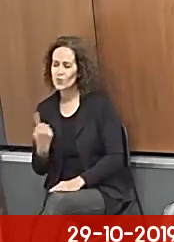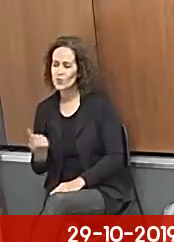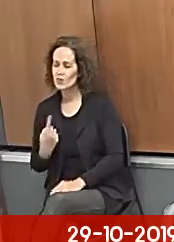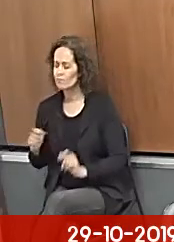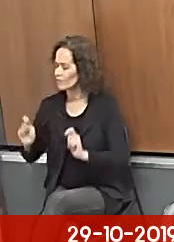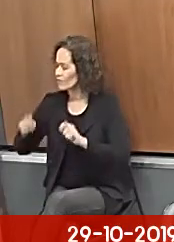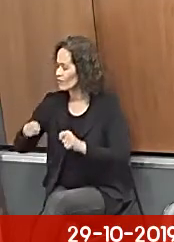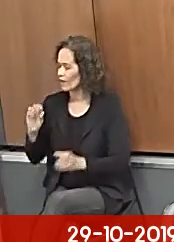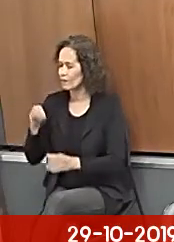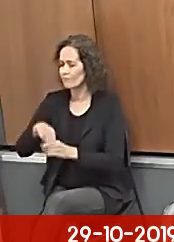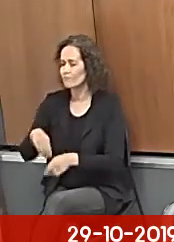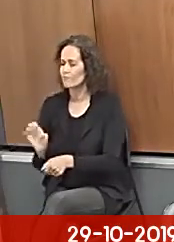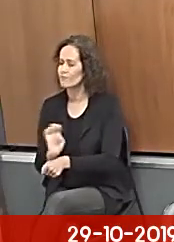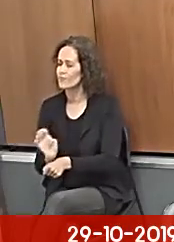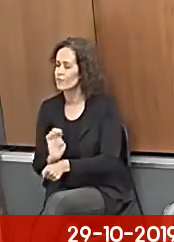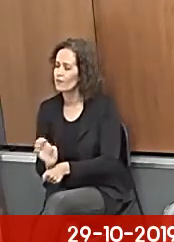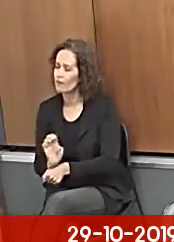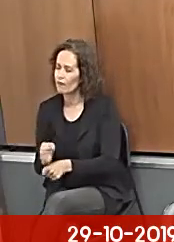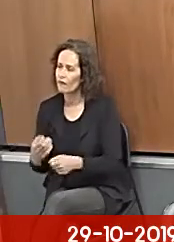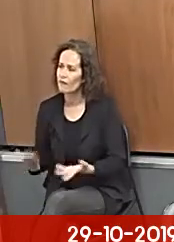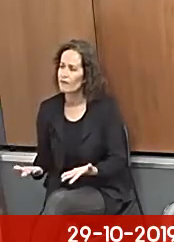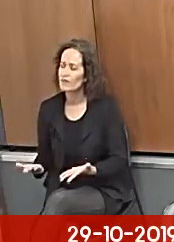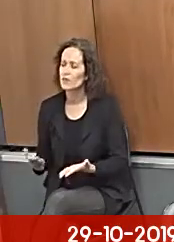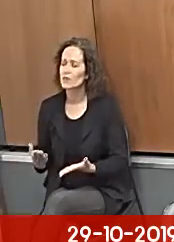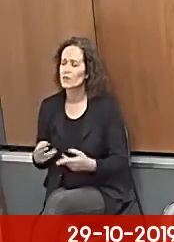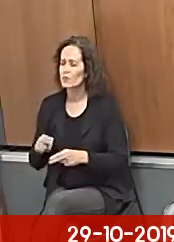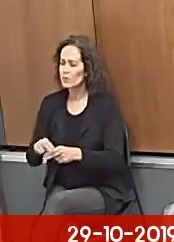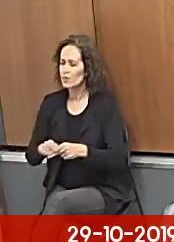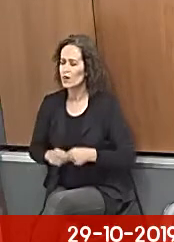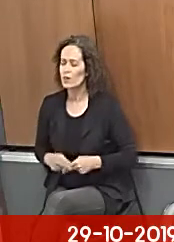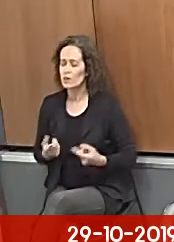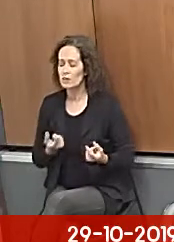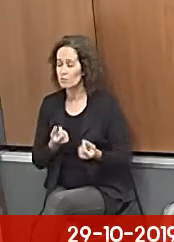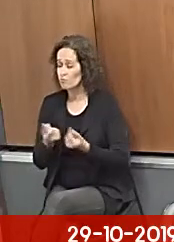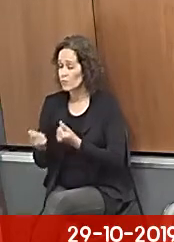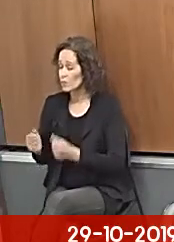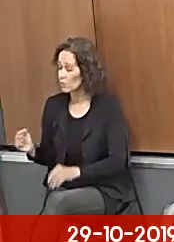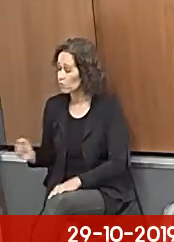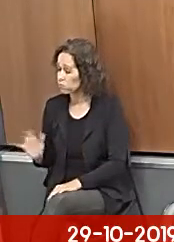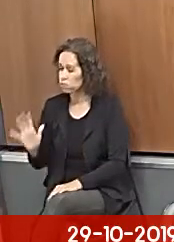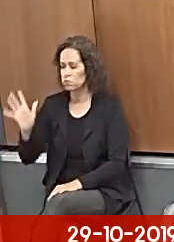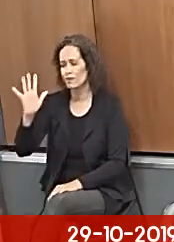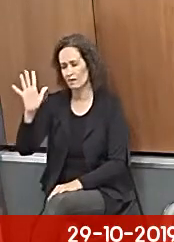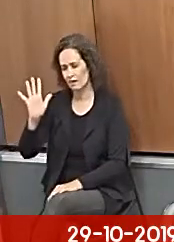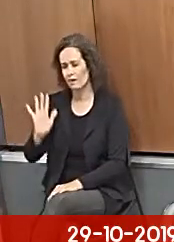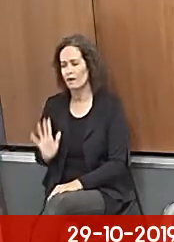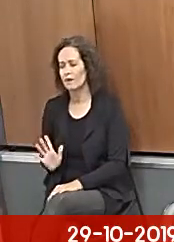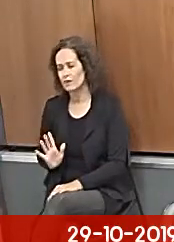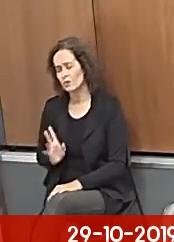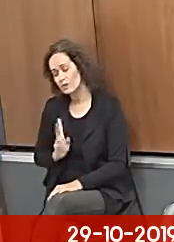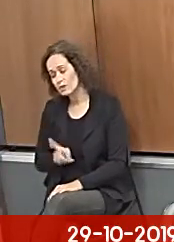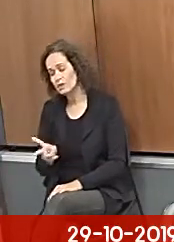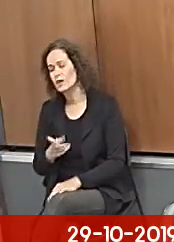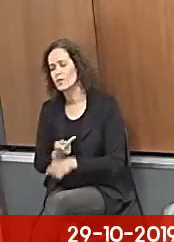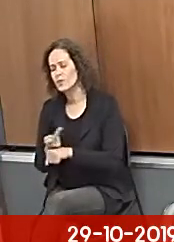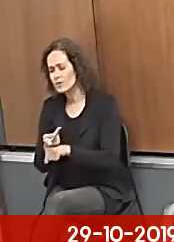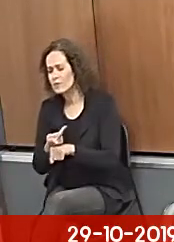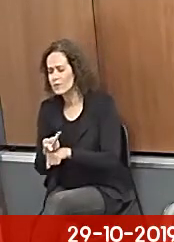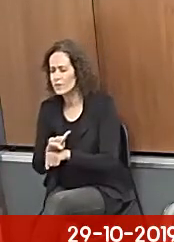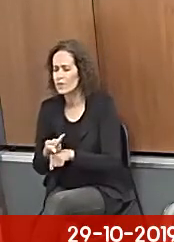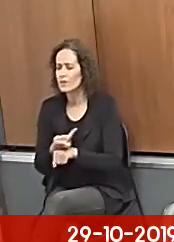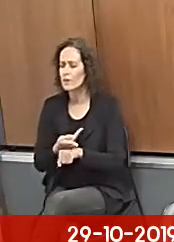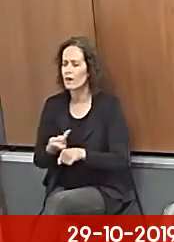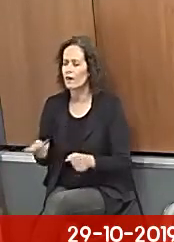do Estado, questão de ônus mesmo, fica um valor assim, altíssimo para a gente. E a gente tenta sempre buscar essa parceria, induzir